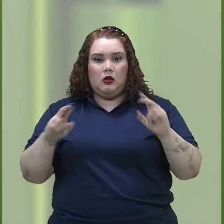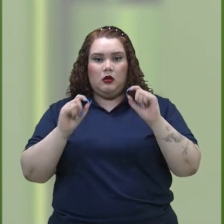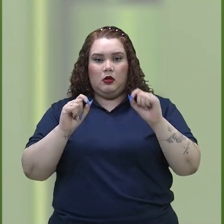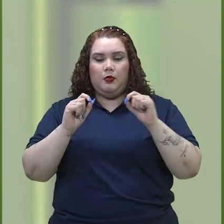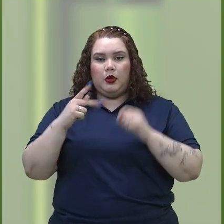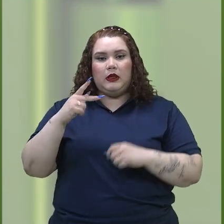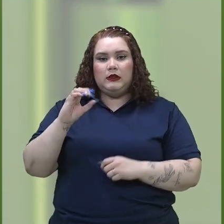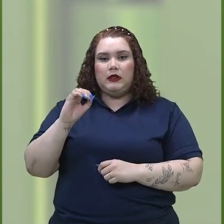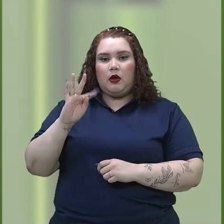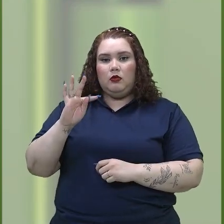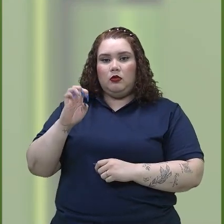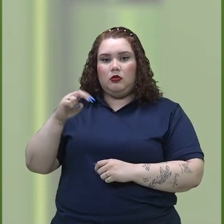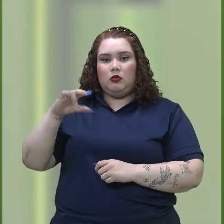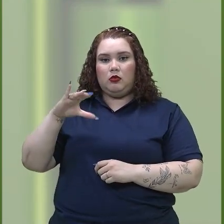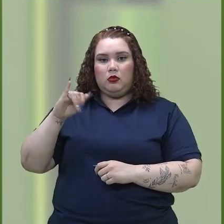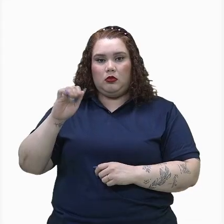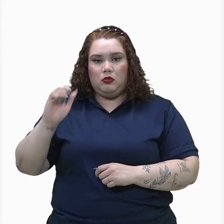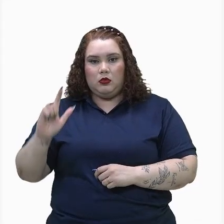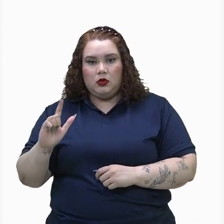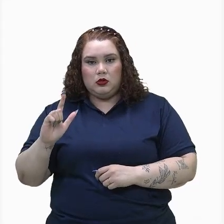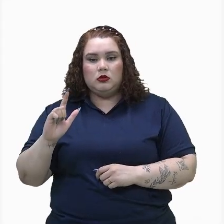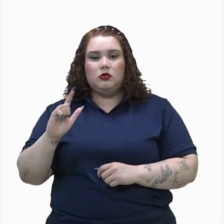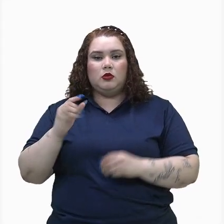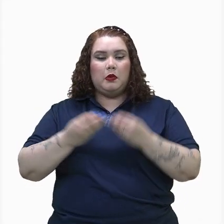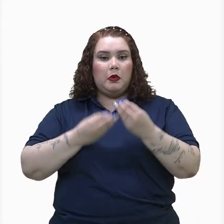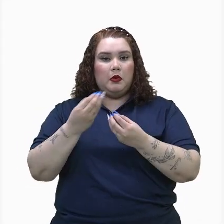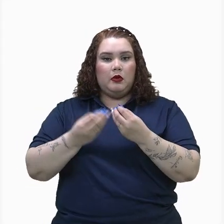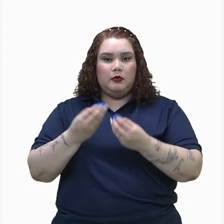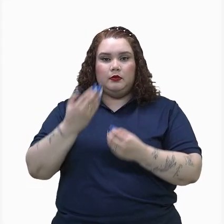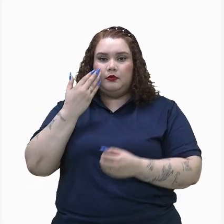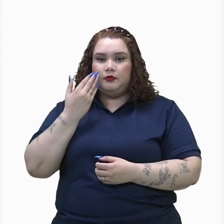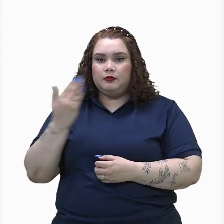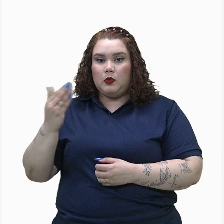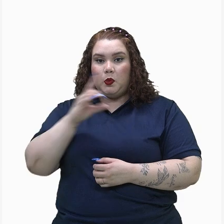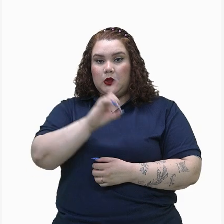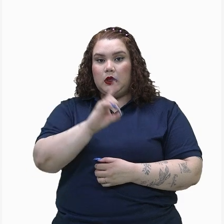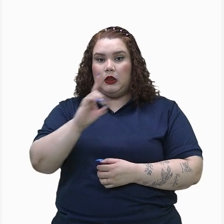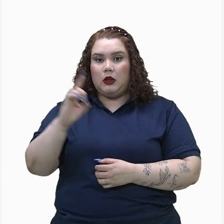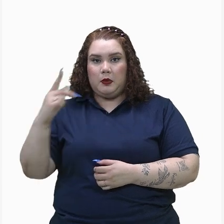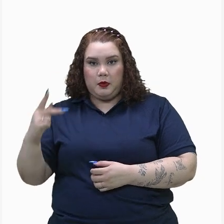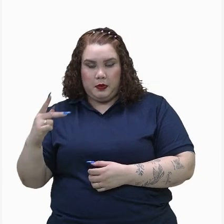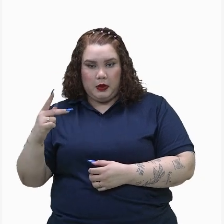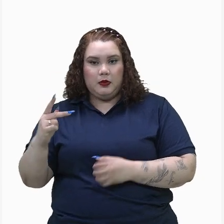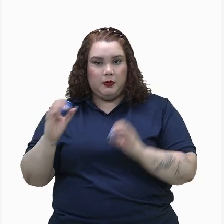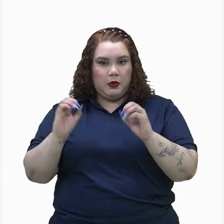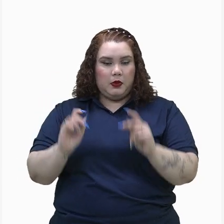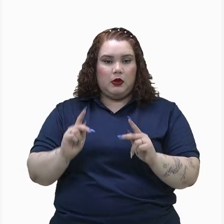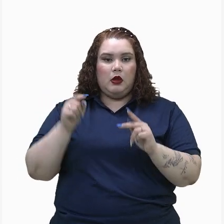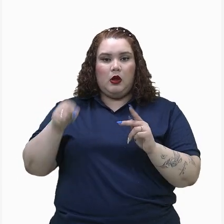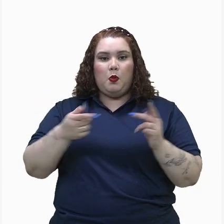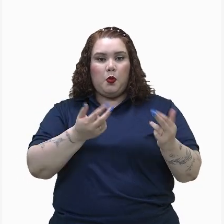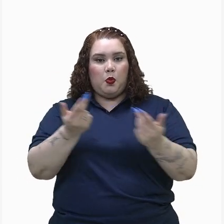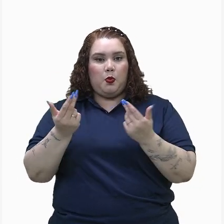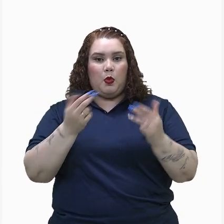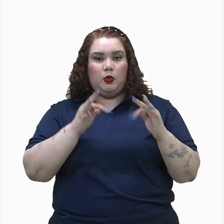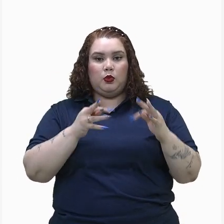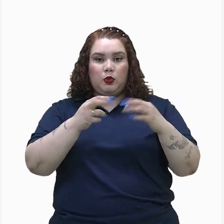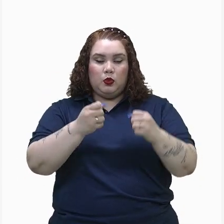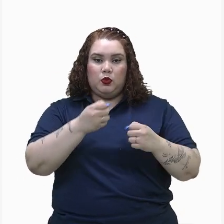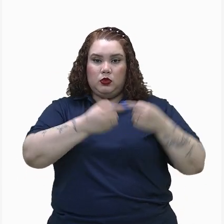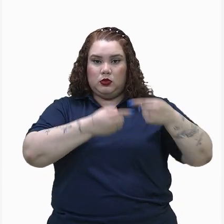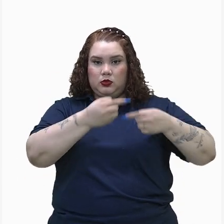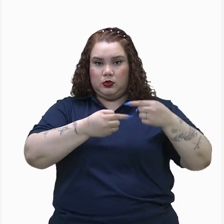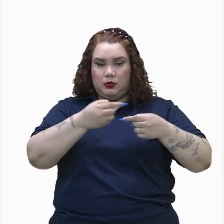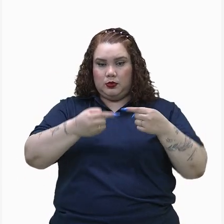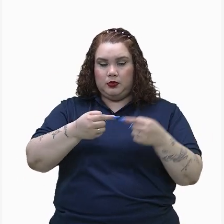potencial. A diferença de potencial, pessoal, num circuito em paralelo, ela é igual para todos os resistores.